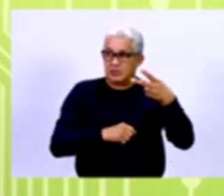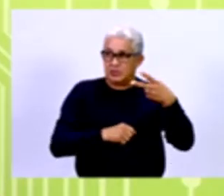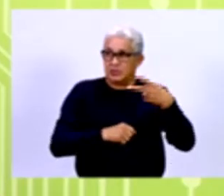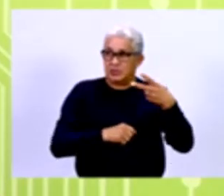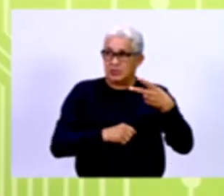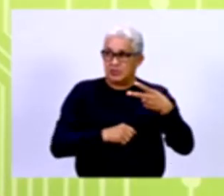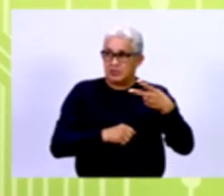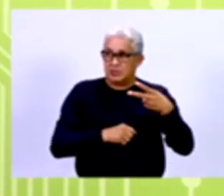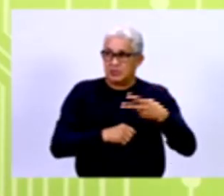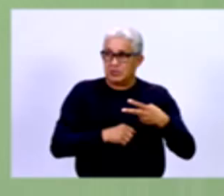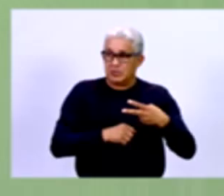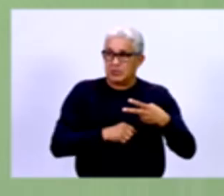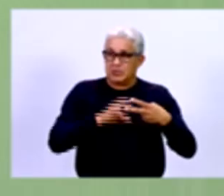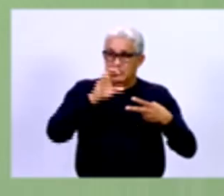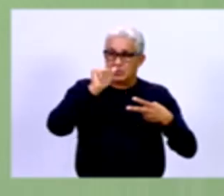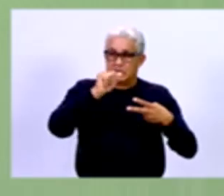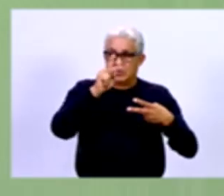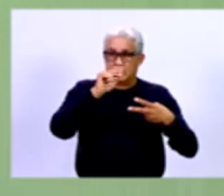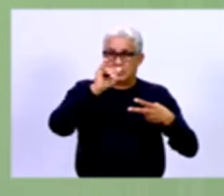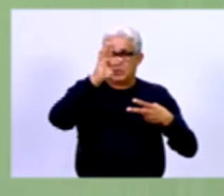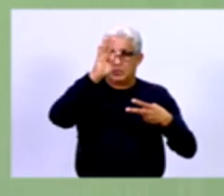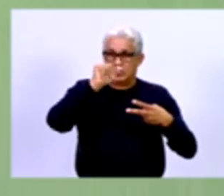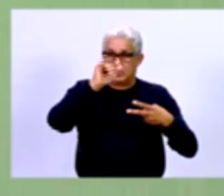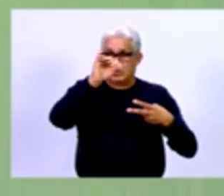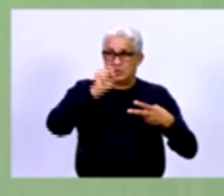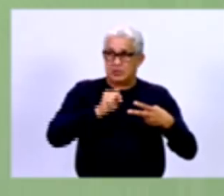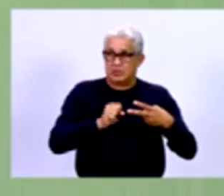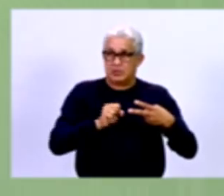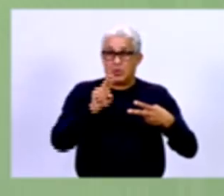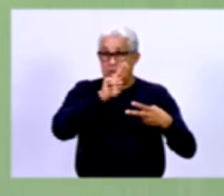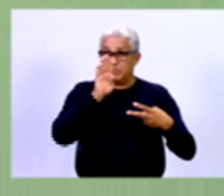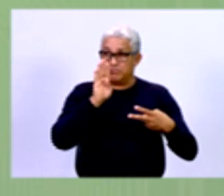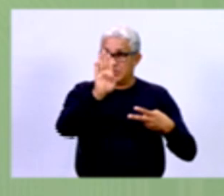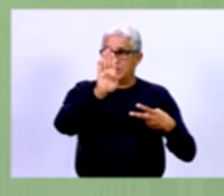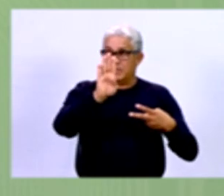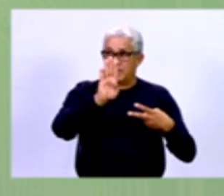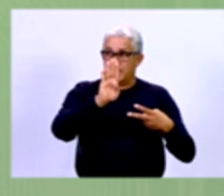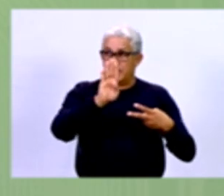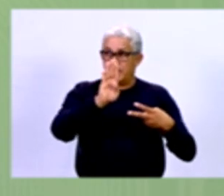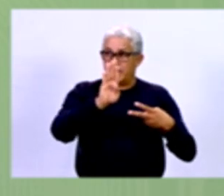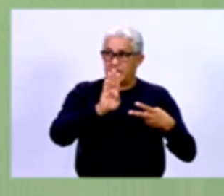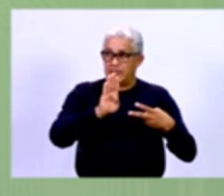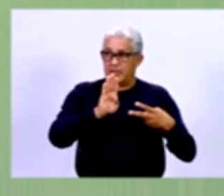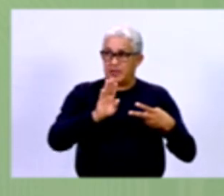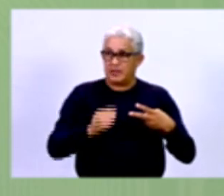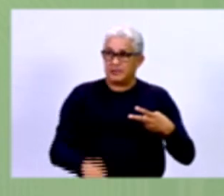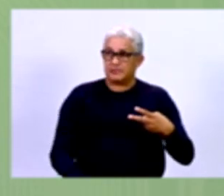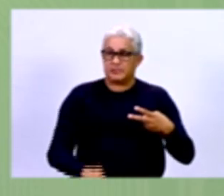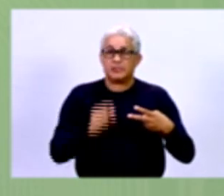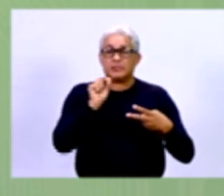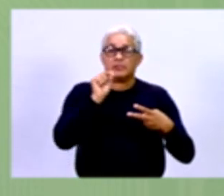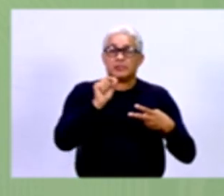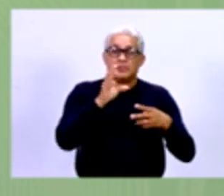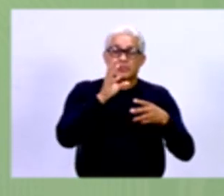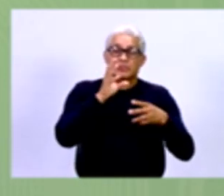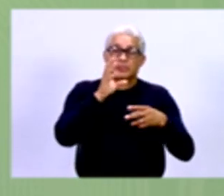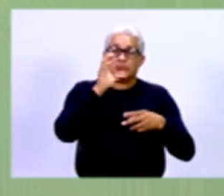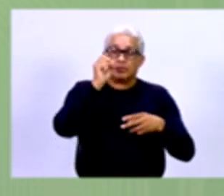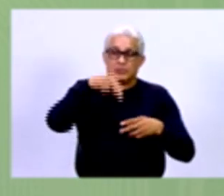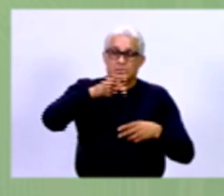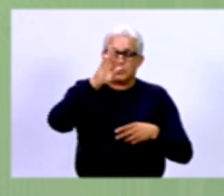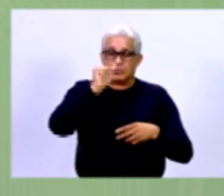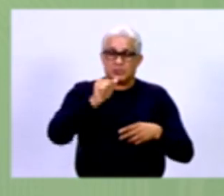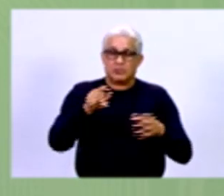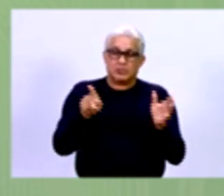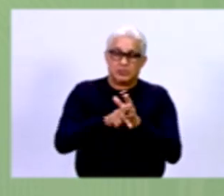é a conta de capitais, que nós chamamos de B. O que é a conta de capital? O que ela